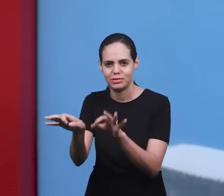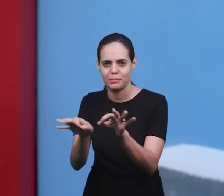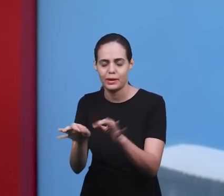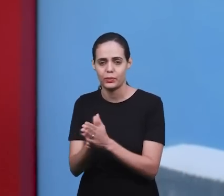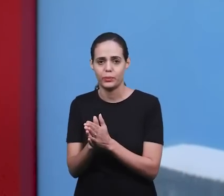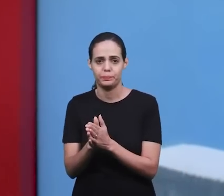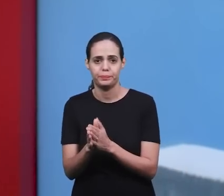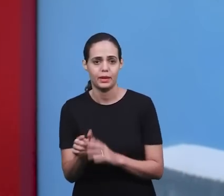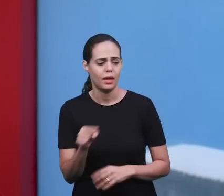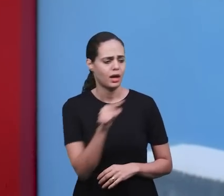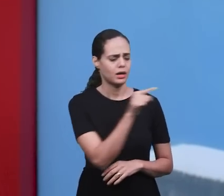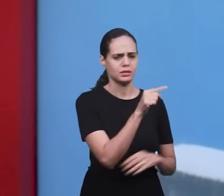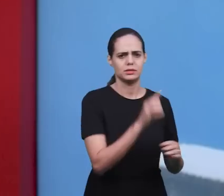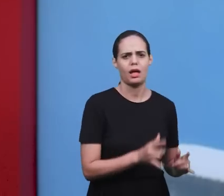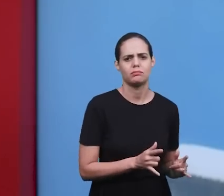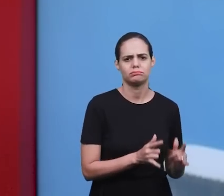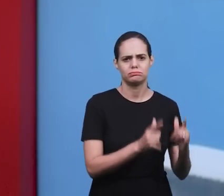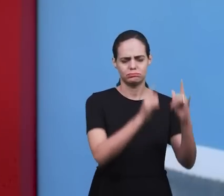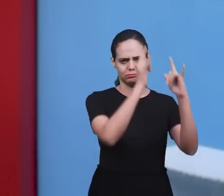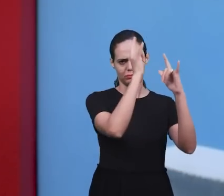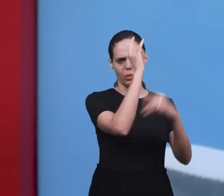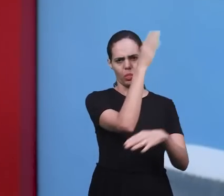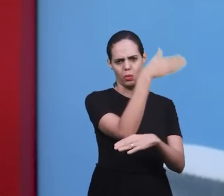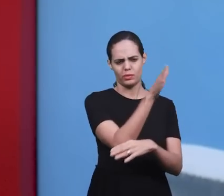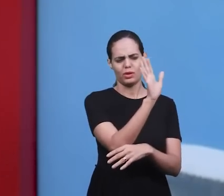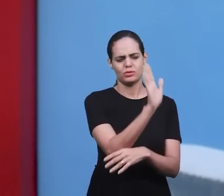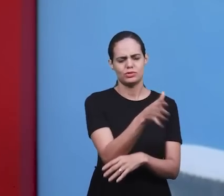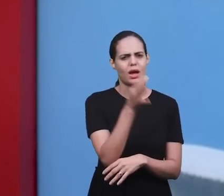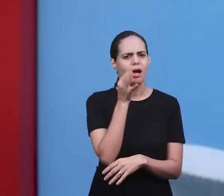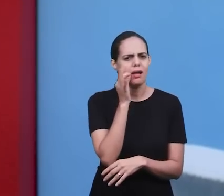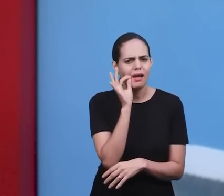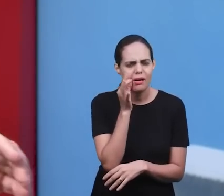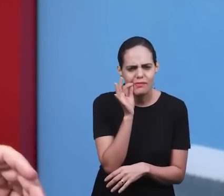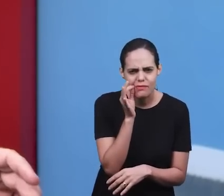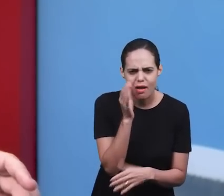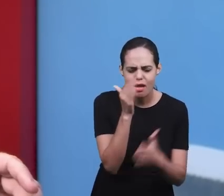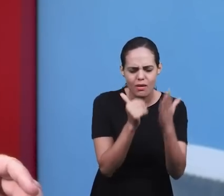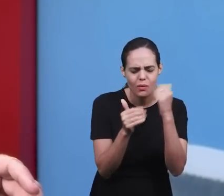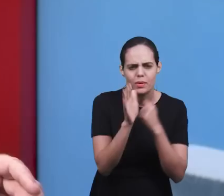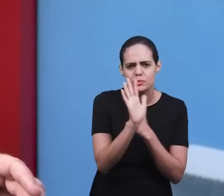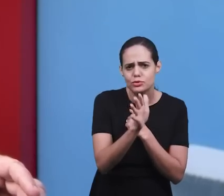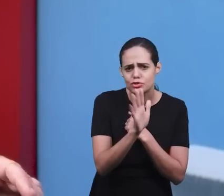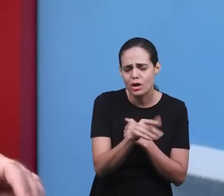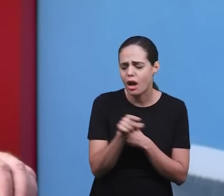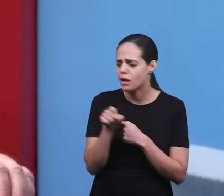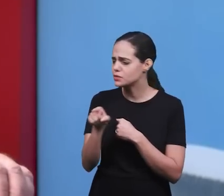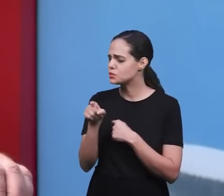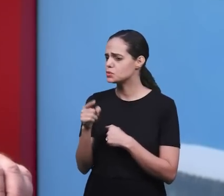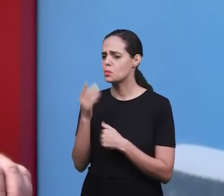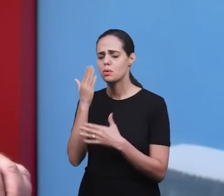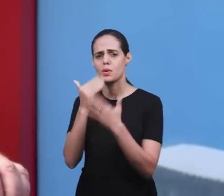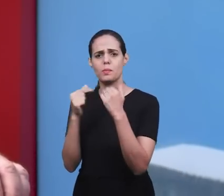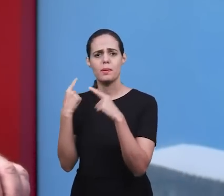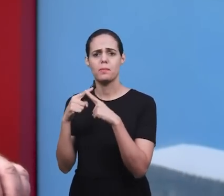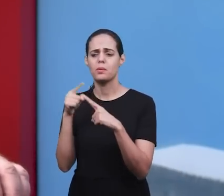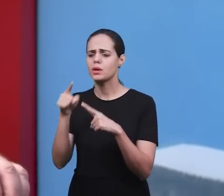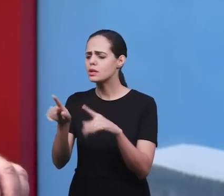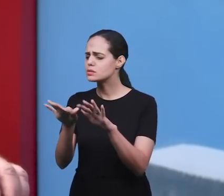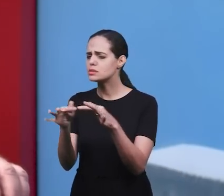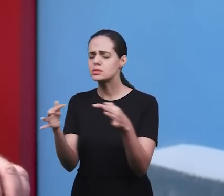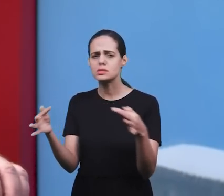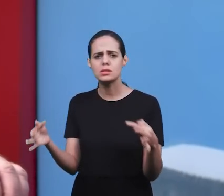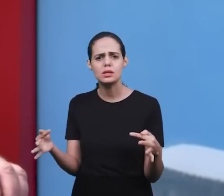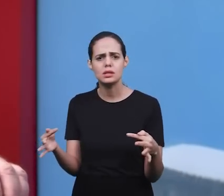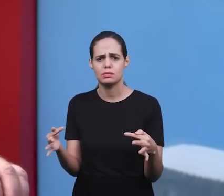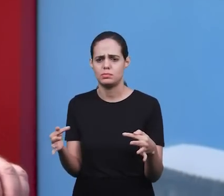daquela refeição, sabendo da dificuldade deles, não queríamos até nem usar para que sobrasse mais para eles. Aí